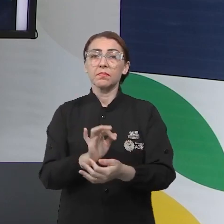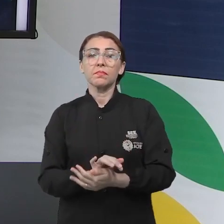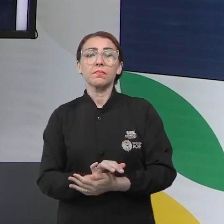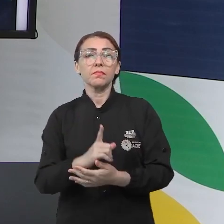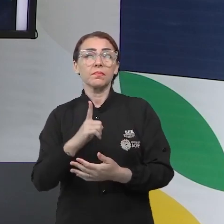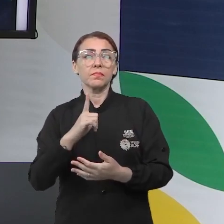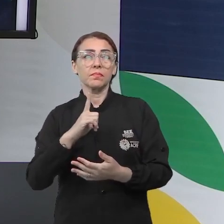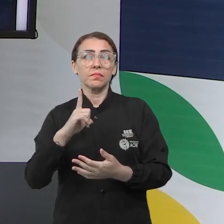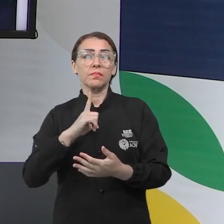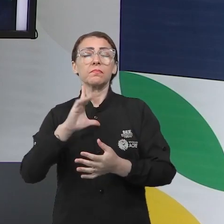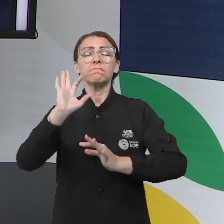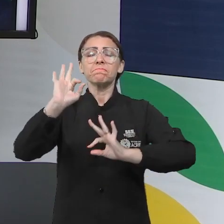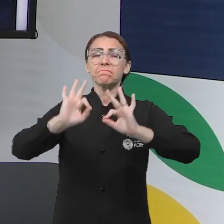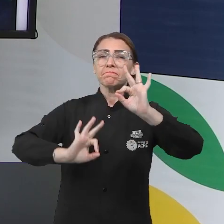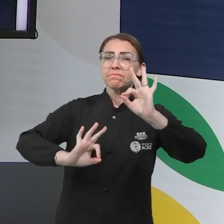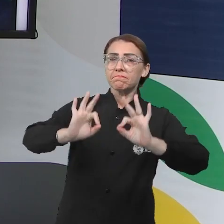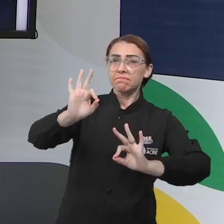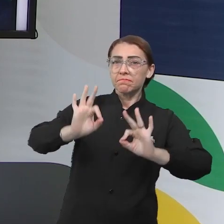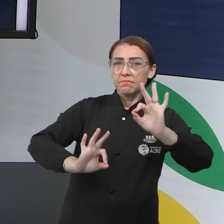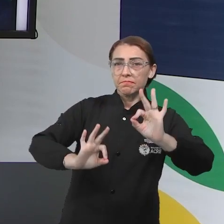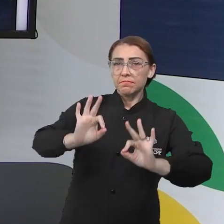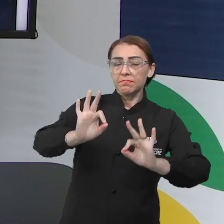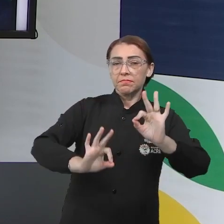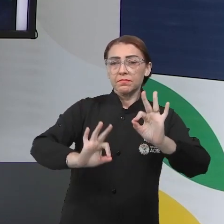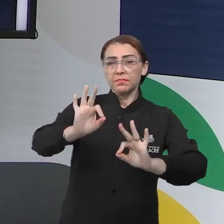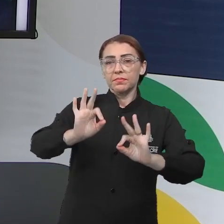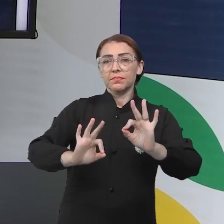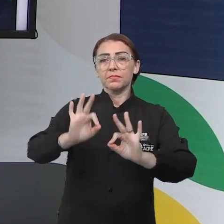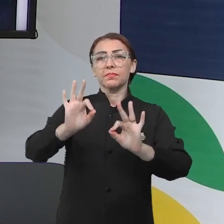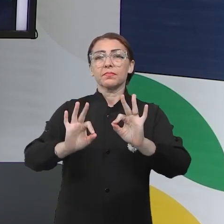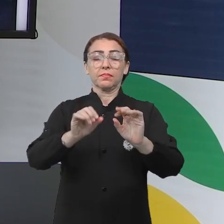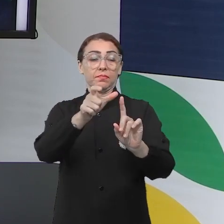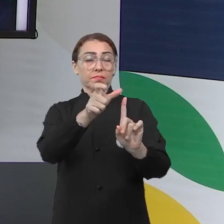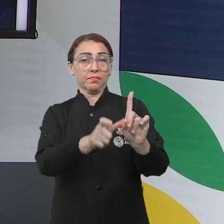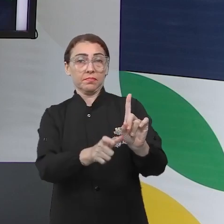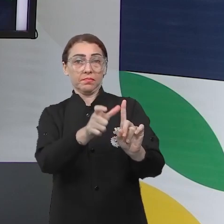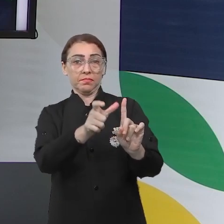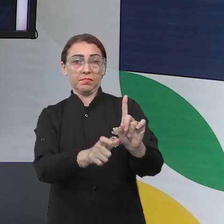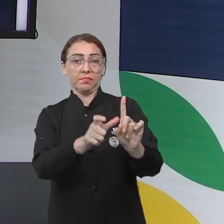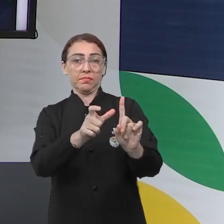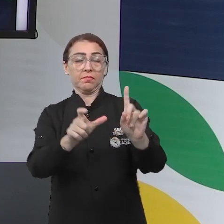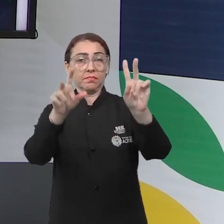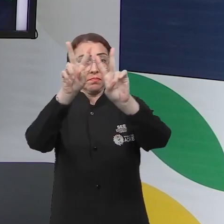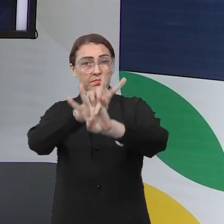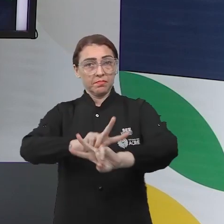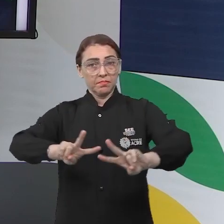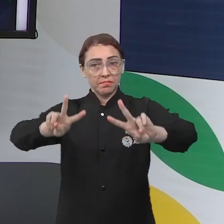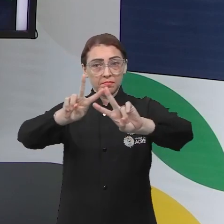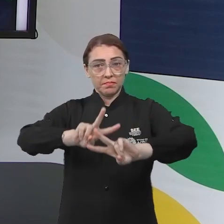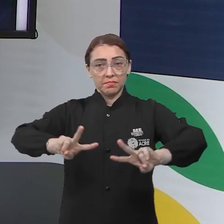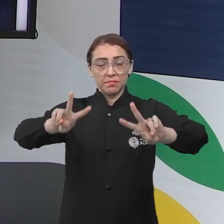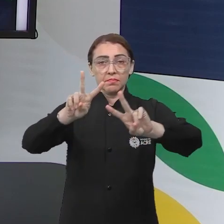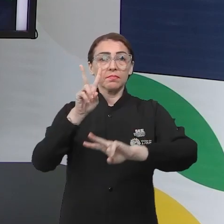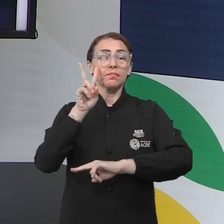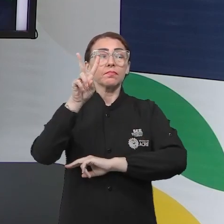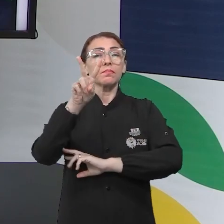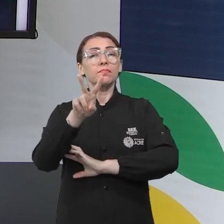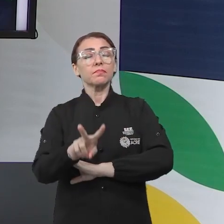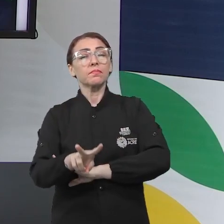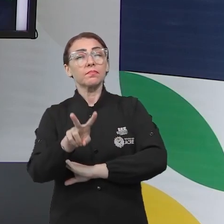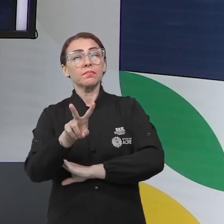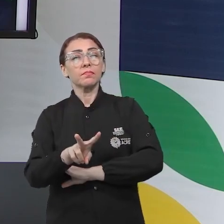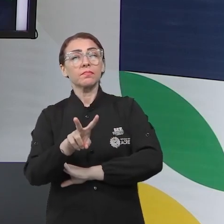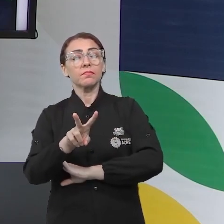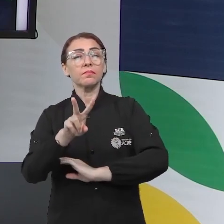tem toda essa construção do personagem que vai além da visualidade do que a gente vê, assim,